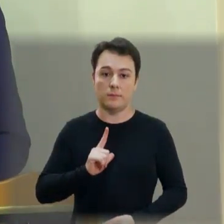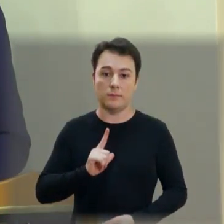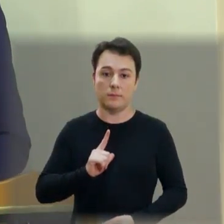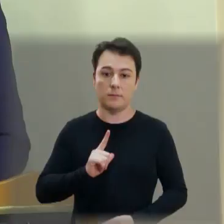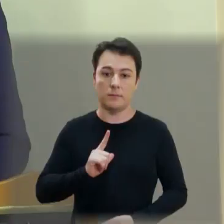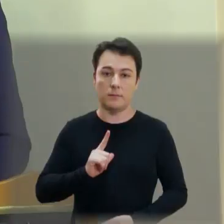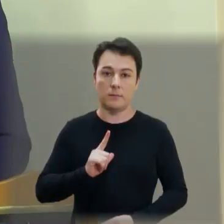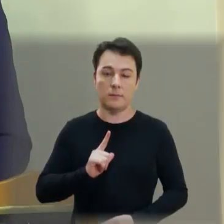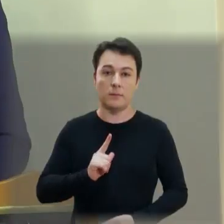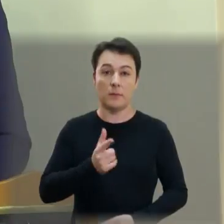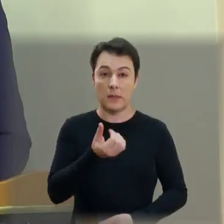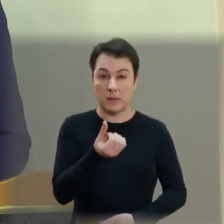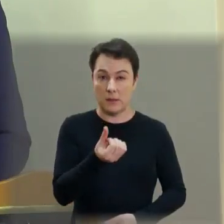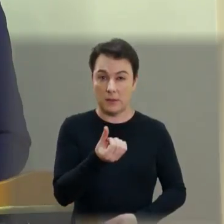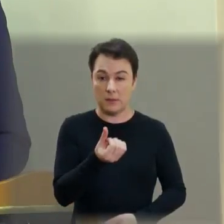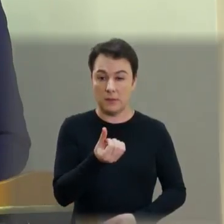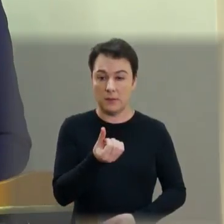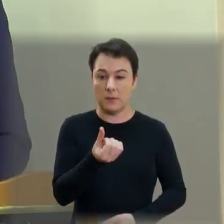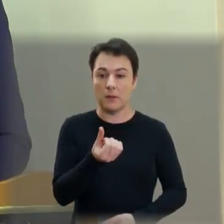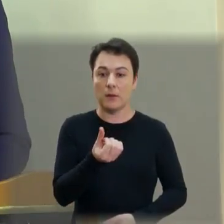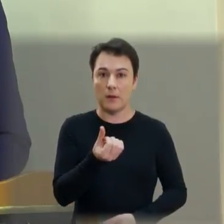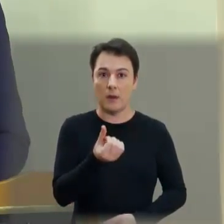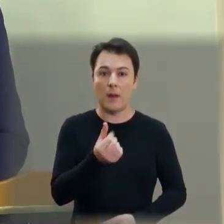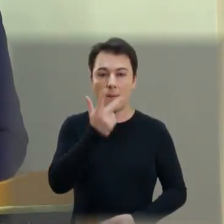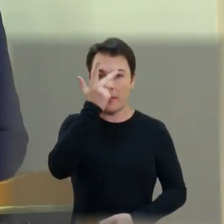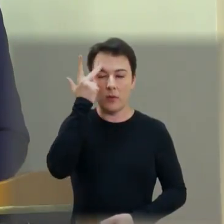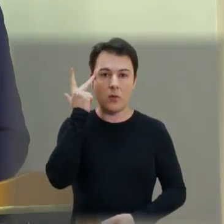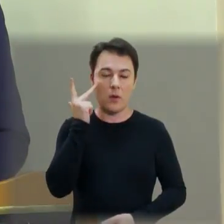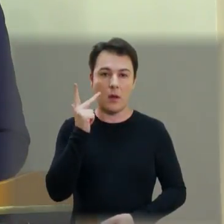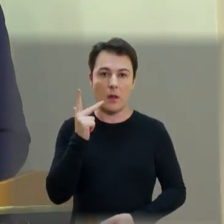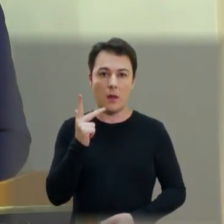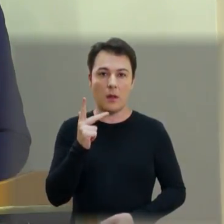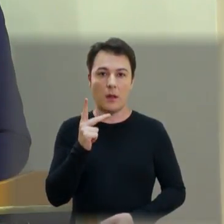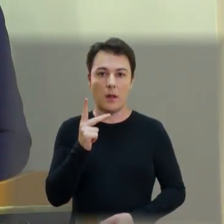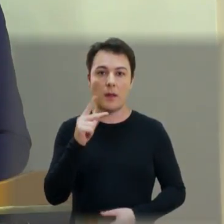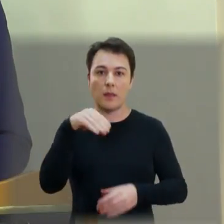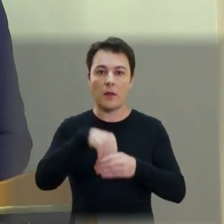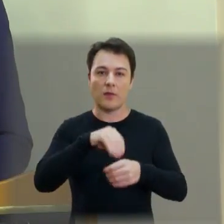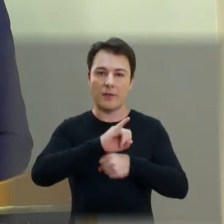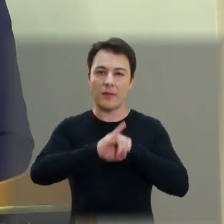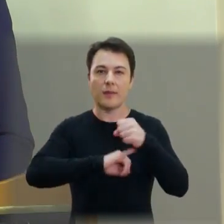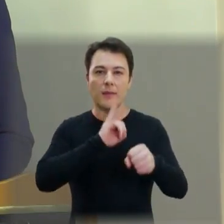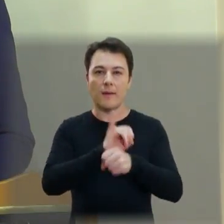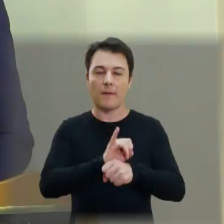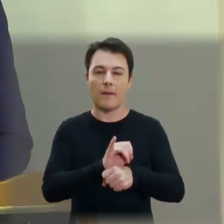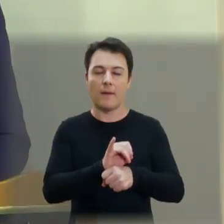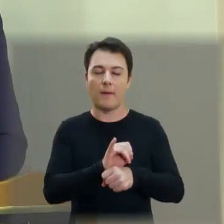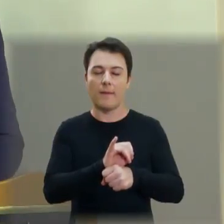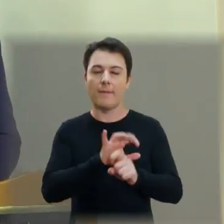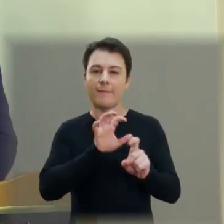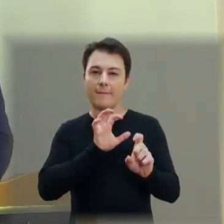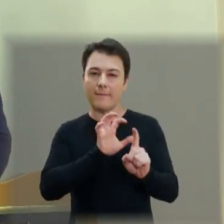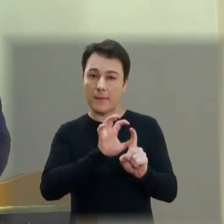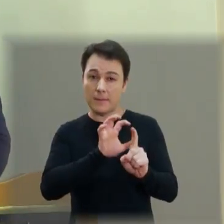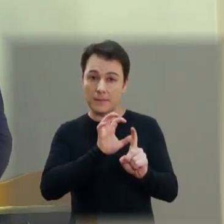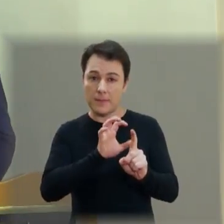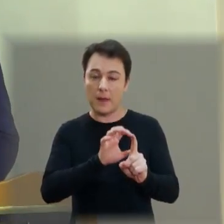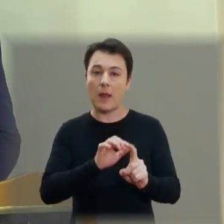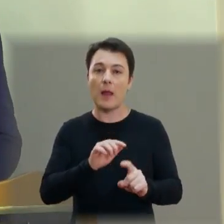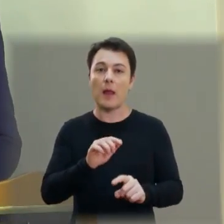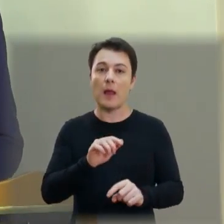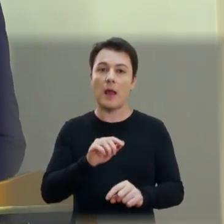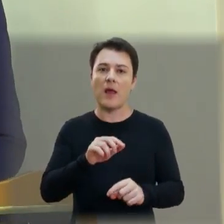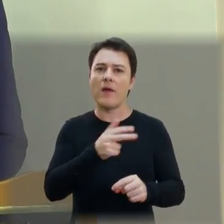praticamente seis influencers, né, vamos dizer assim, na quinta-feira, que participaram conosco com vários